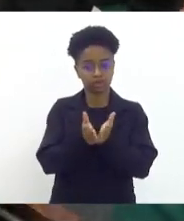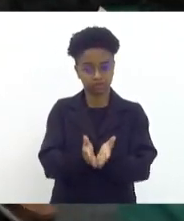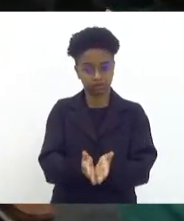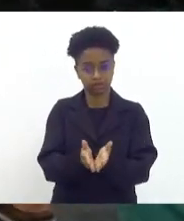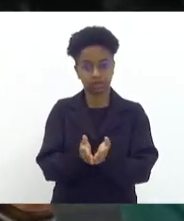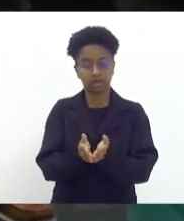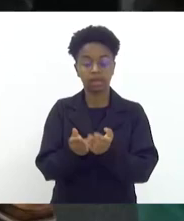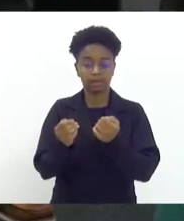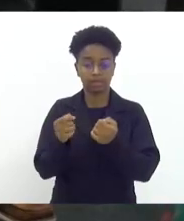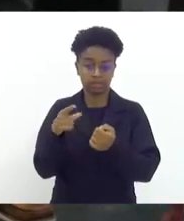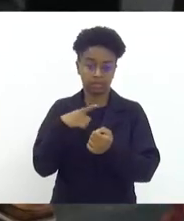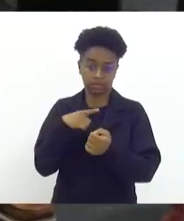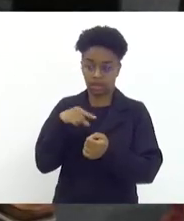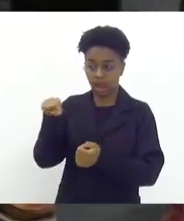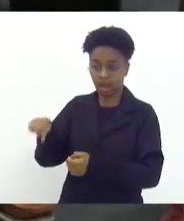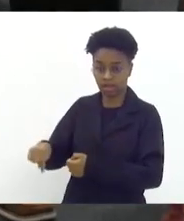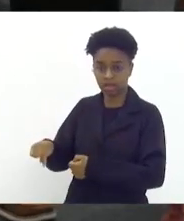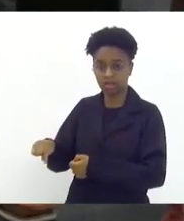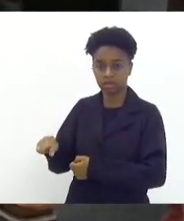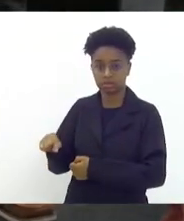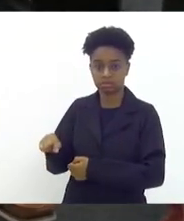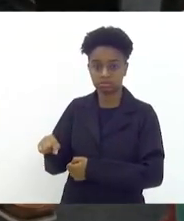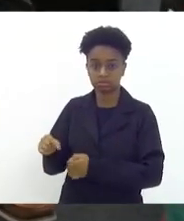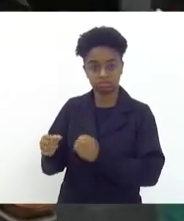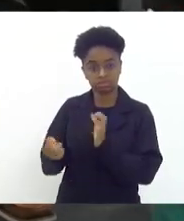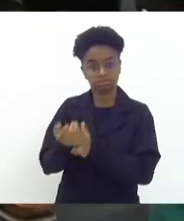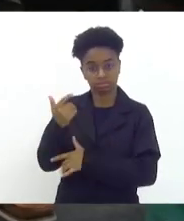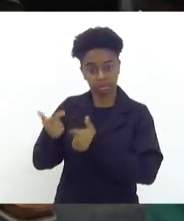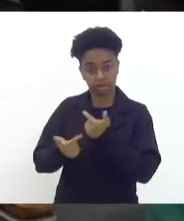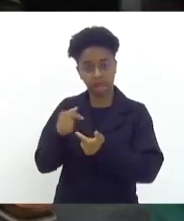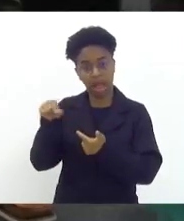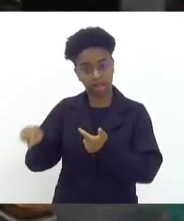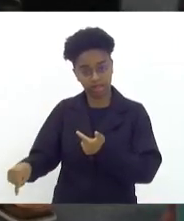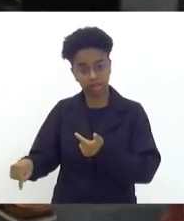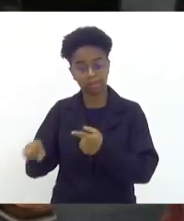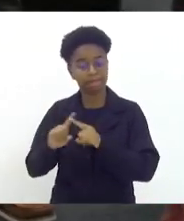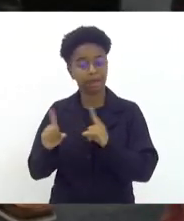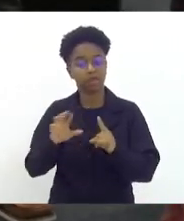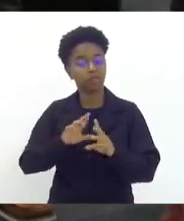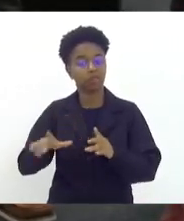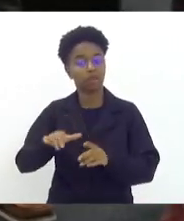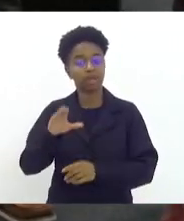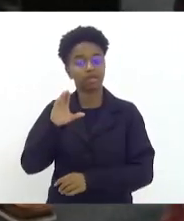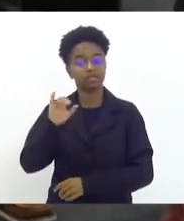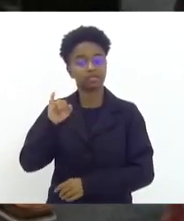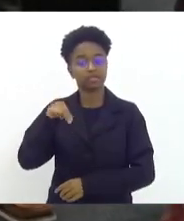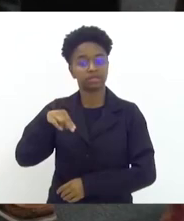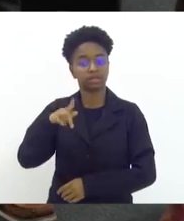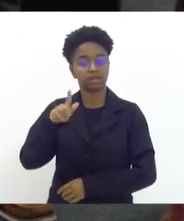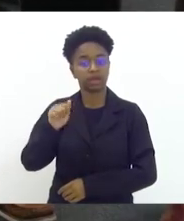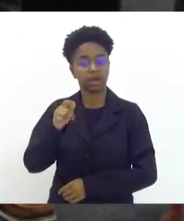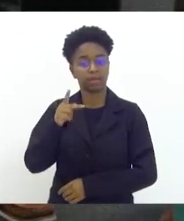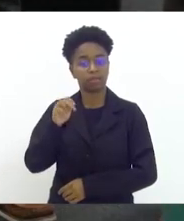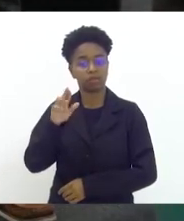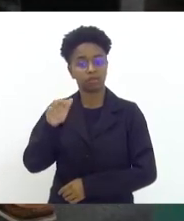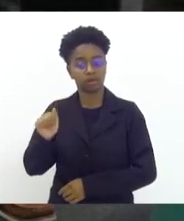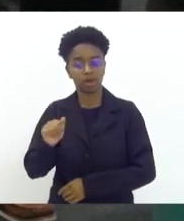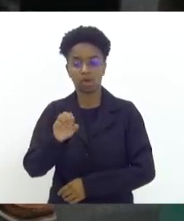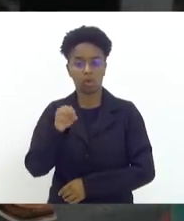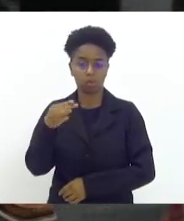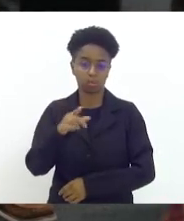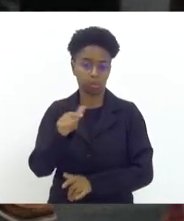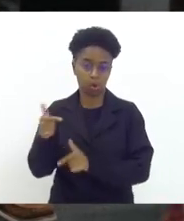encomendar daqui gerando emprego aqui e não enxuga pura Taiwan etc